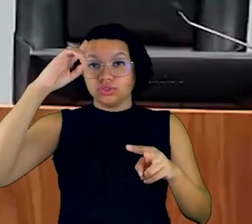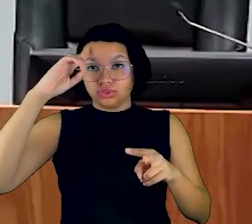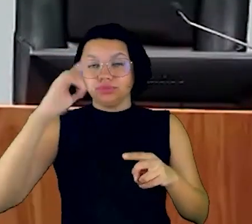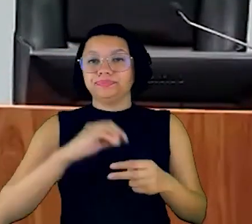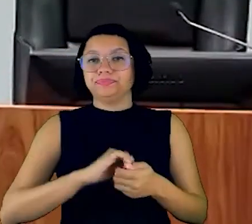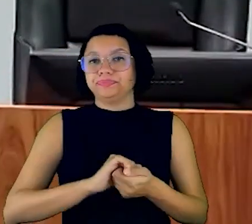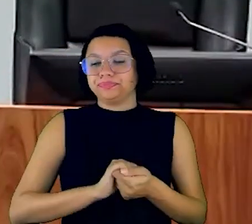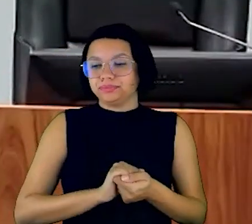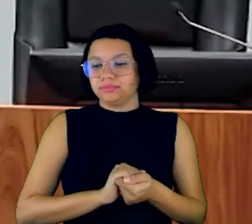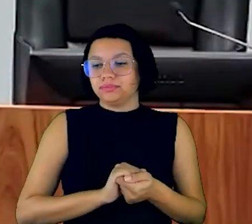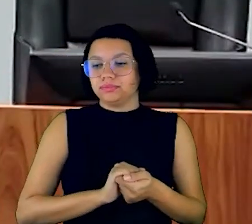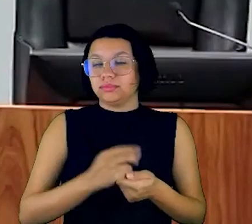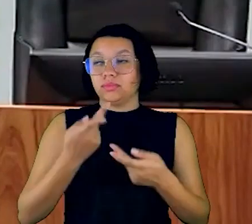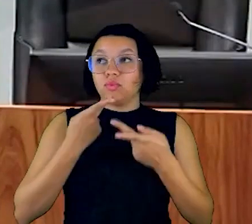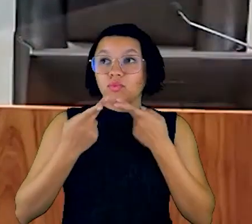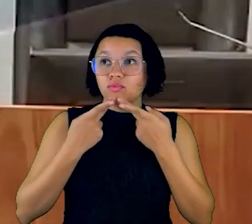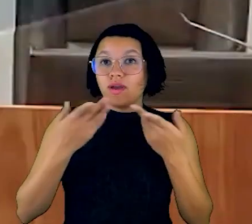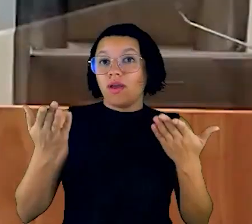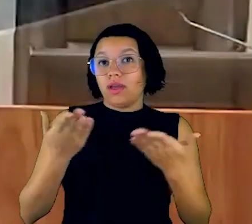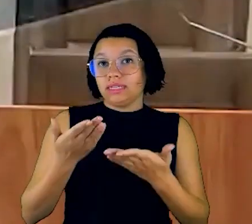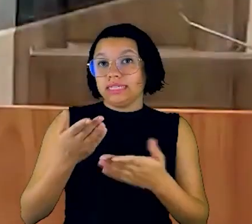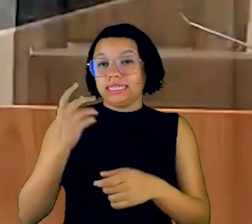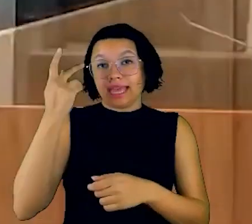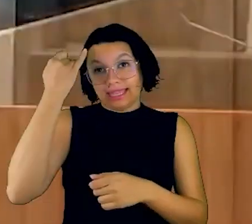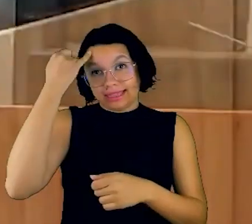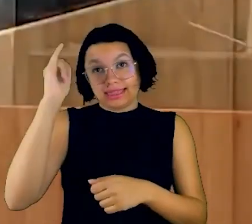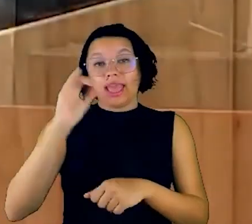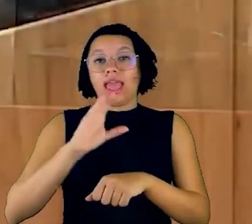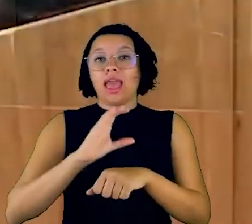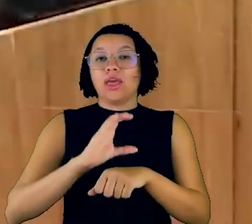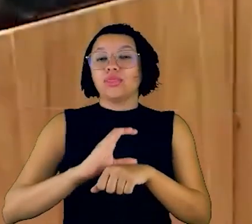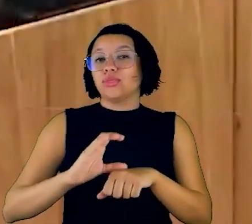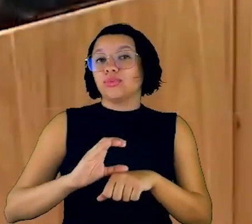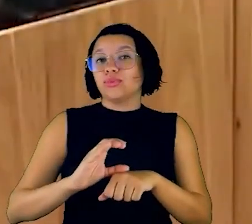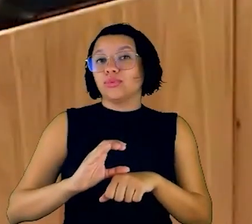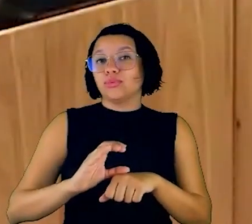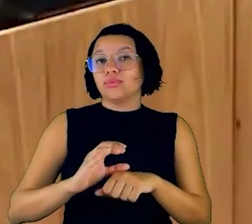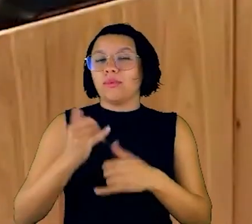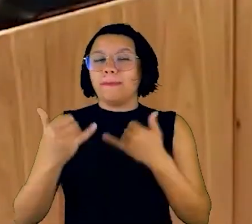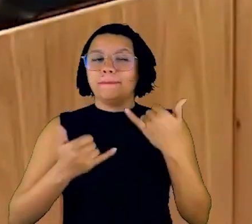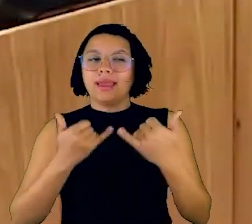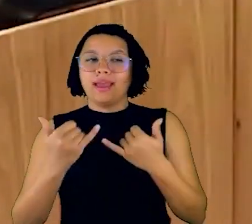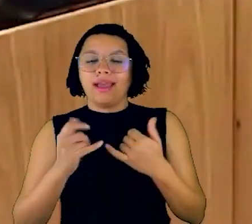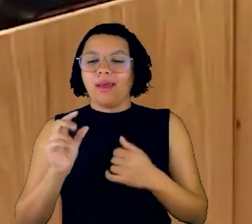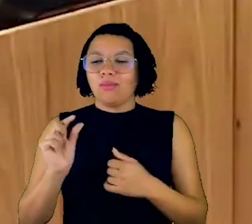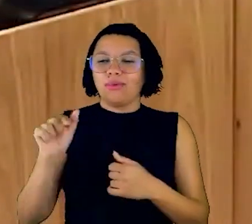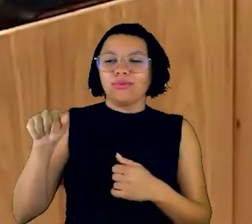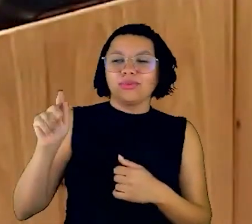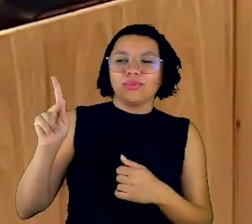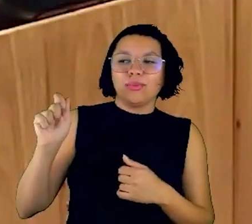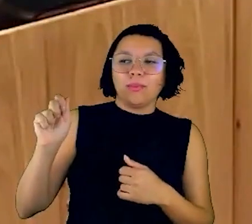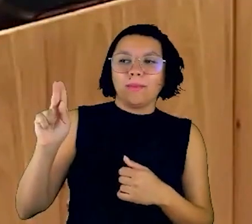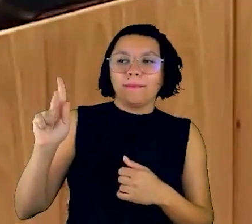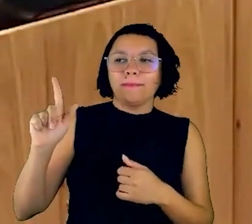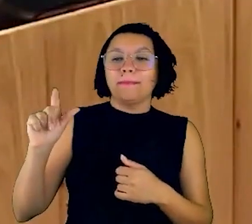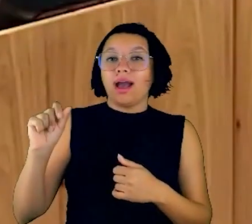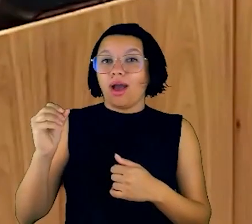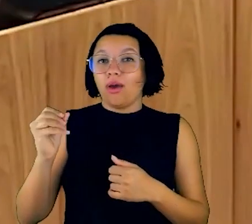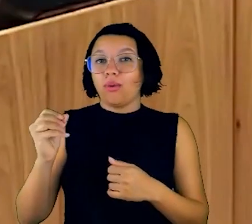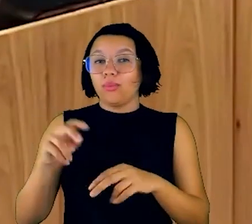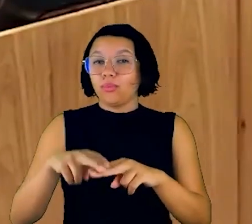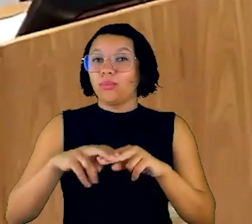dia. Confesso aqui que a ideia do curso foi um pouco aqui, brincando aqui com o Paulo, foi um pouco em causa própria,